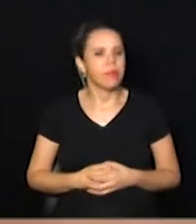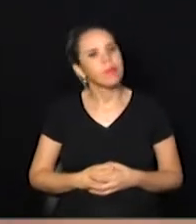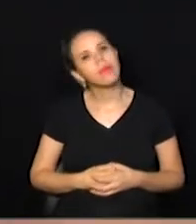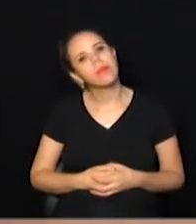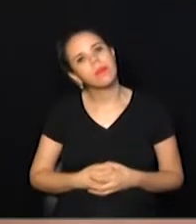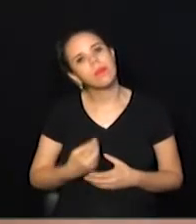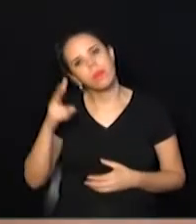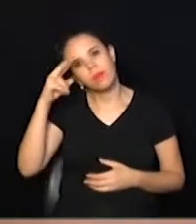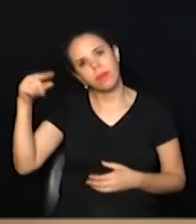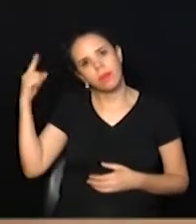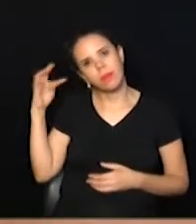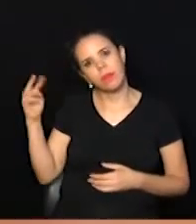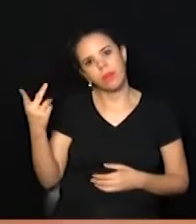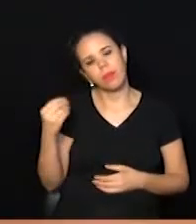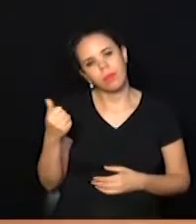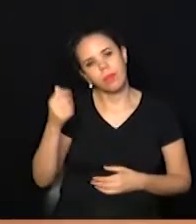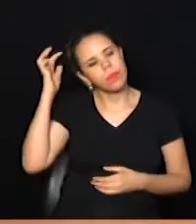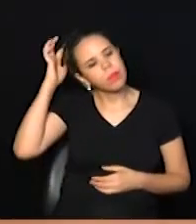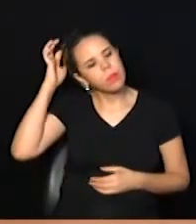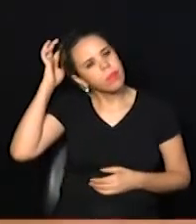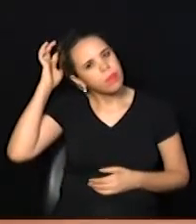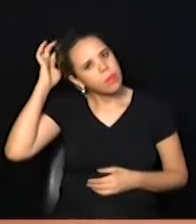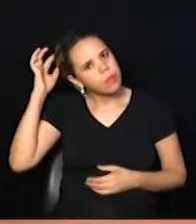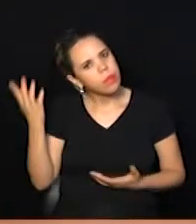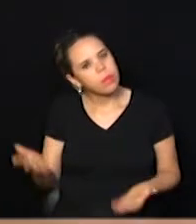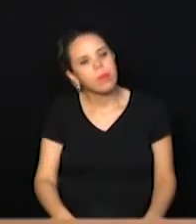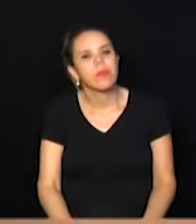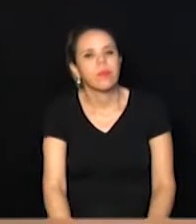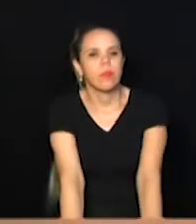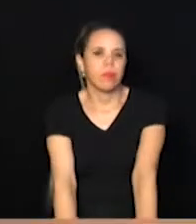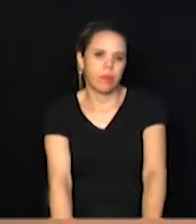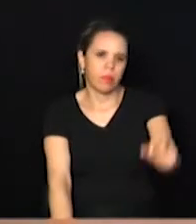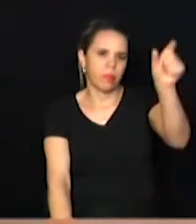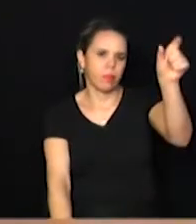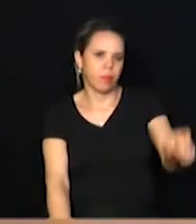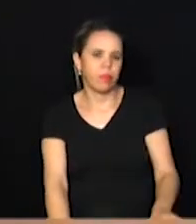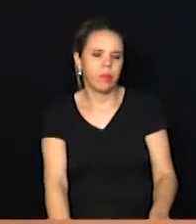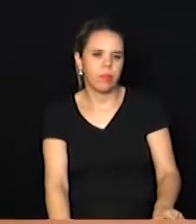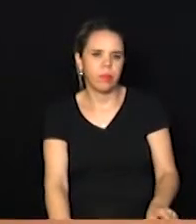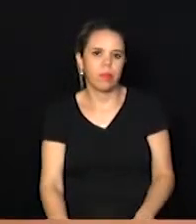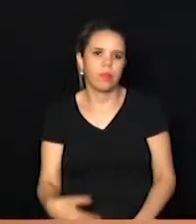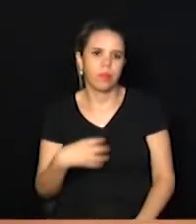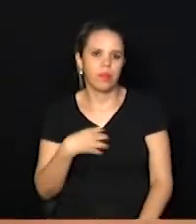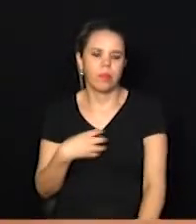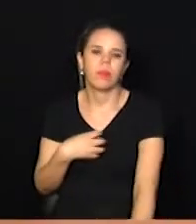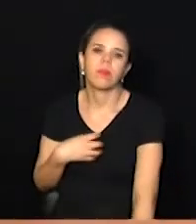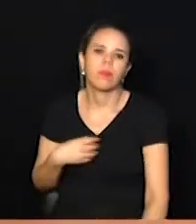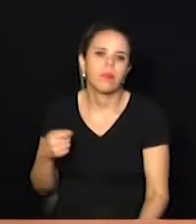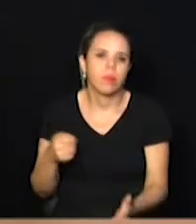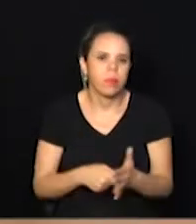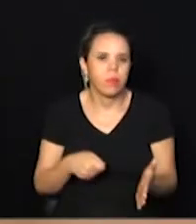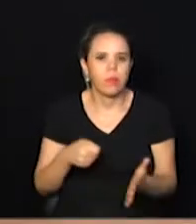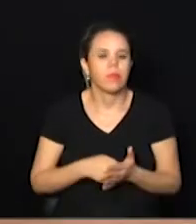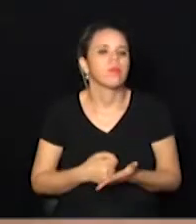Quando eu lembro do Toninho, primeiro que eu lembro de uma pessoa abnegada, uma pessoa que dedicou a vida